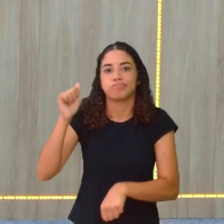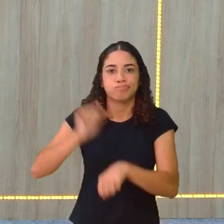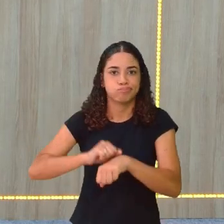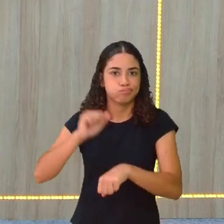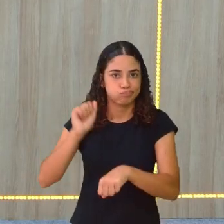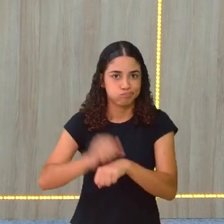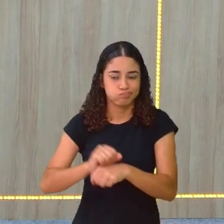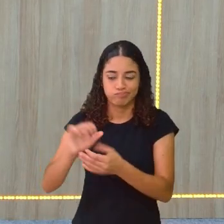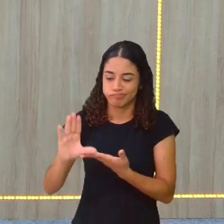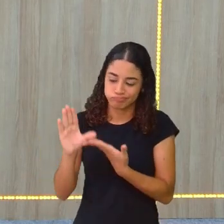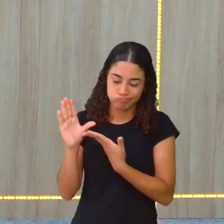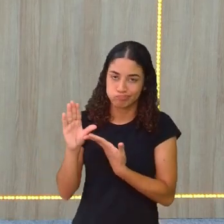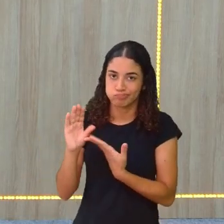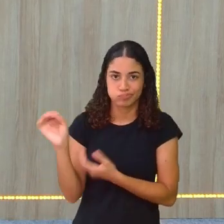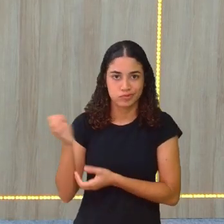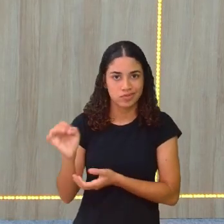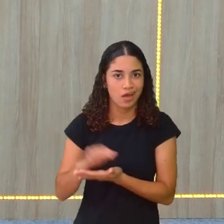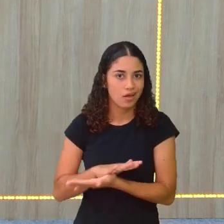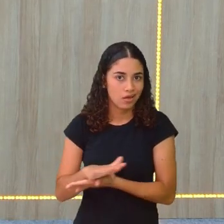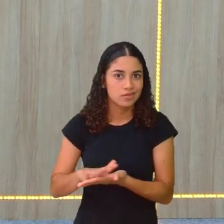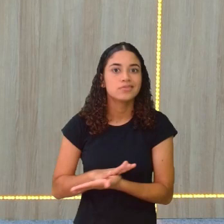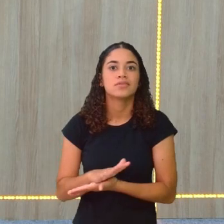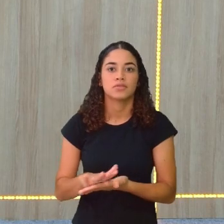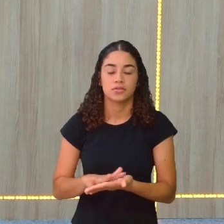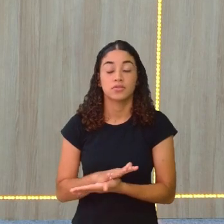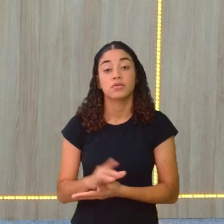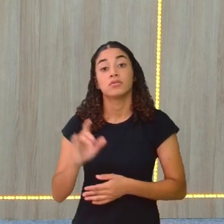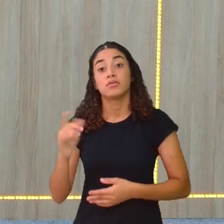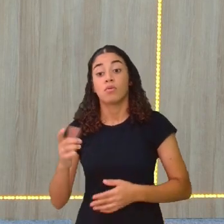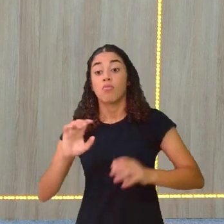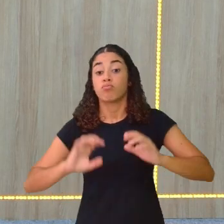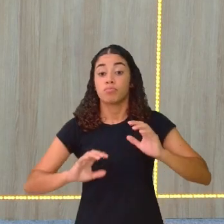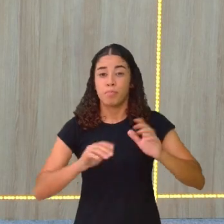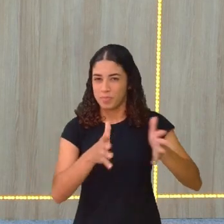evitar uma prática que acontecia bastante durante